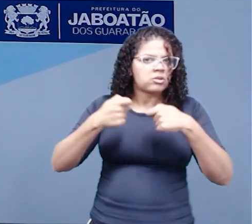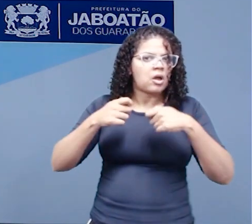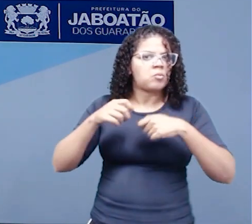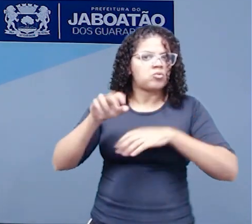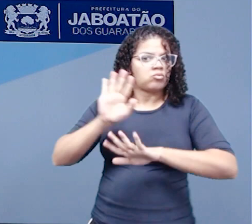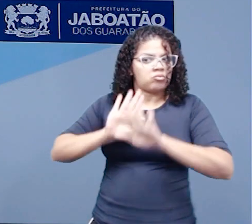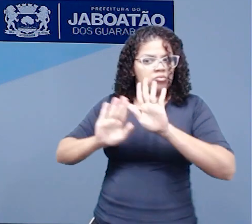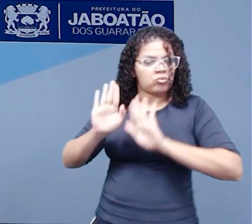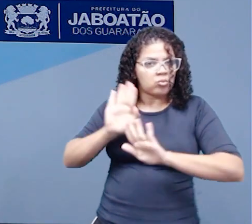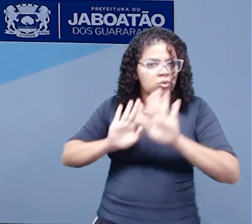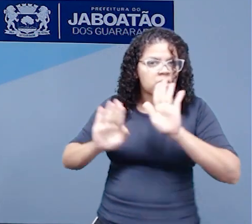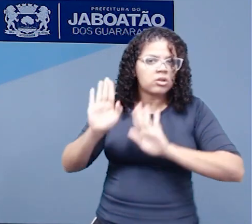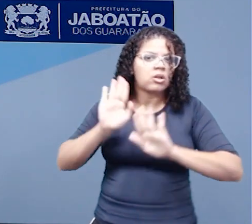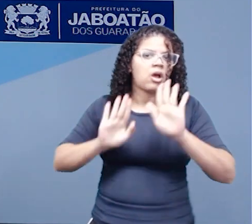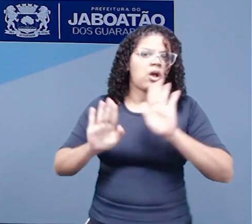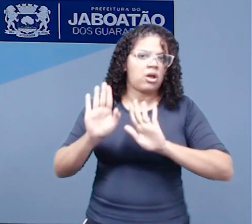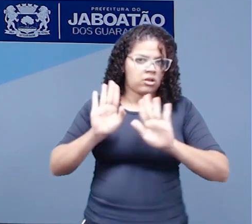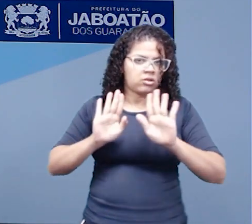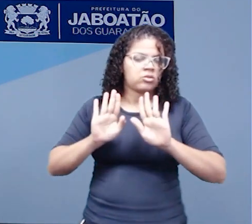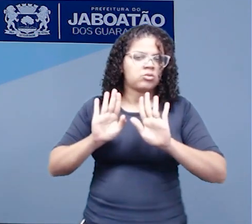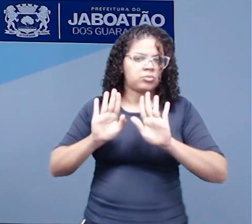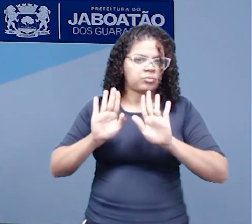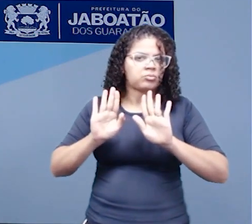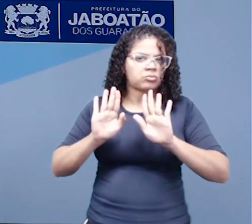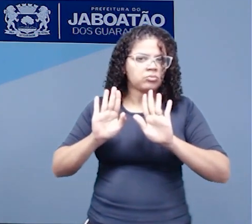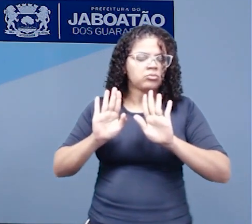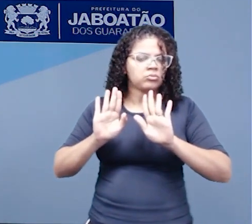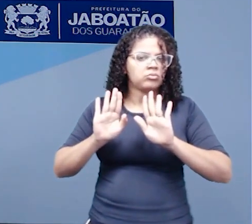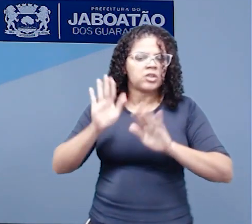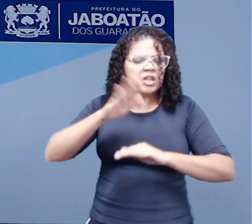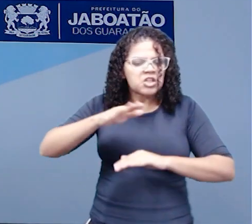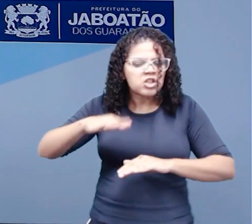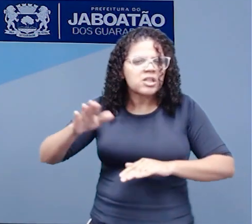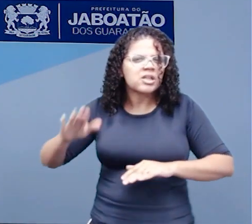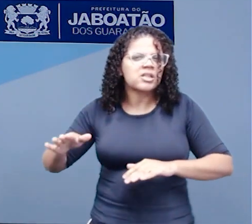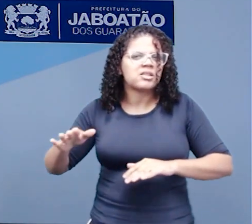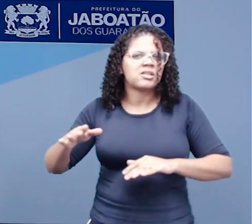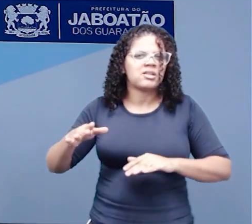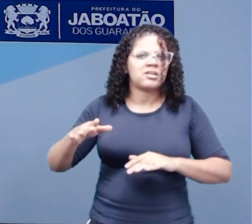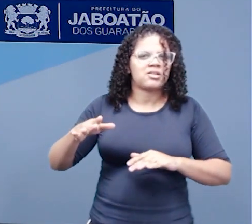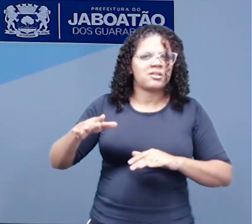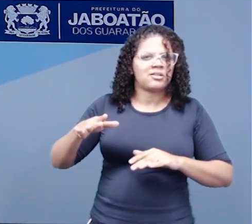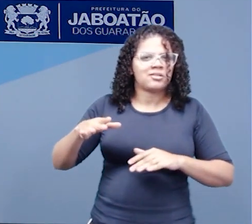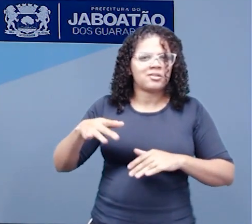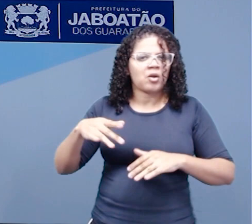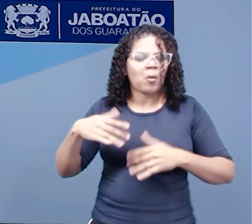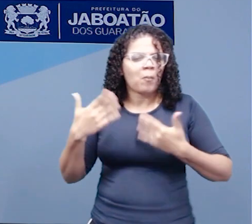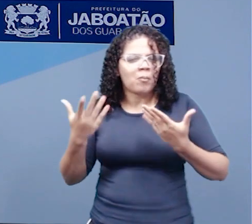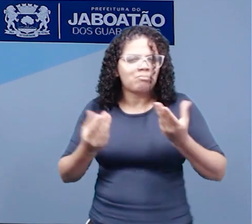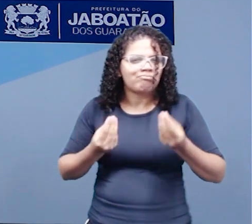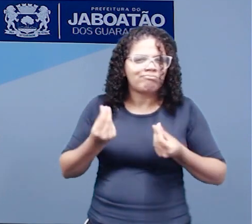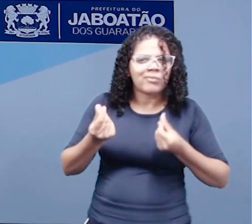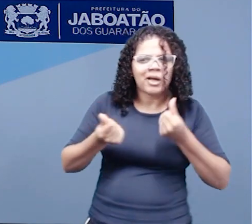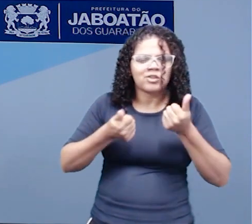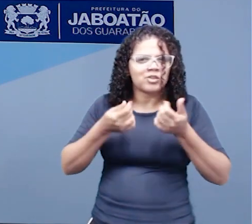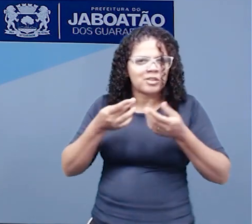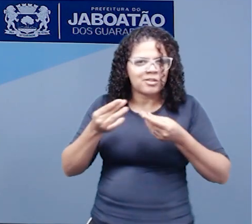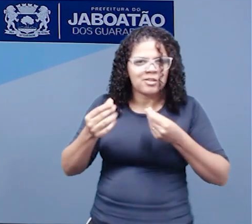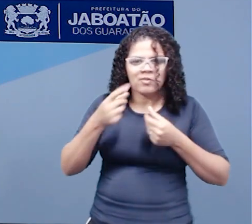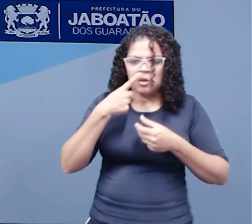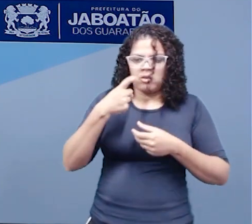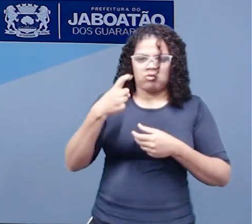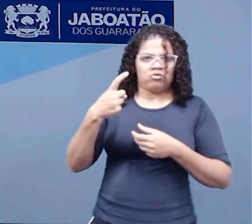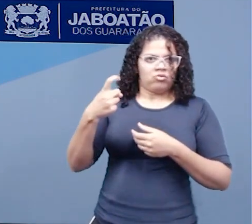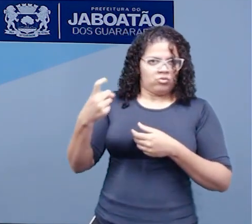muito fortes próximo de crianças, porque elas são mais sensíveis aos níveis de químicos que são tóxicos para